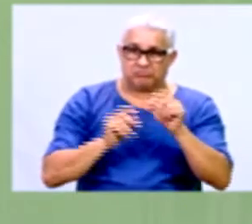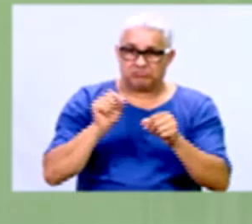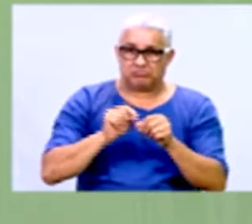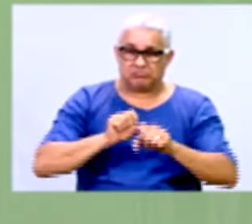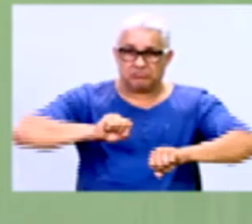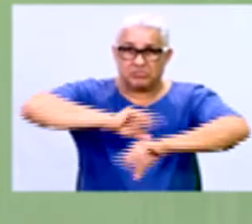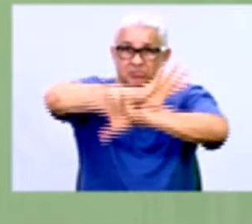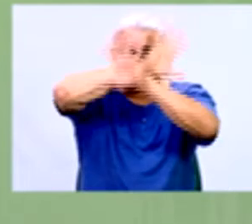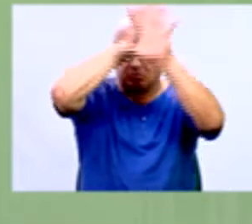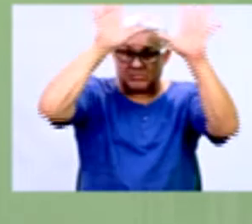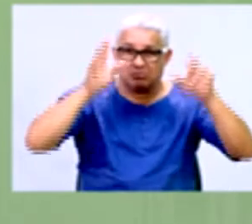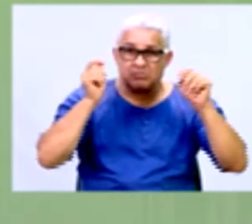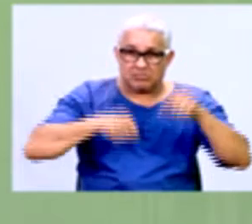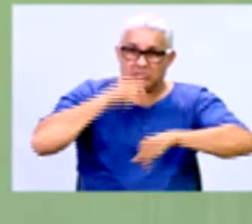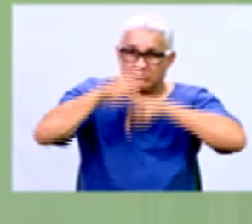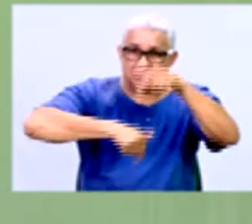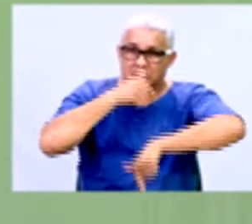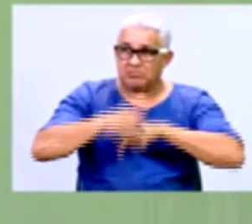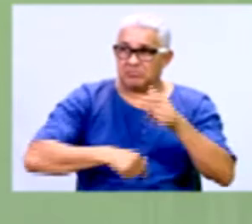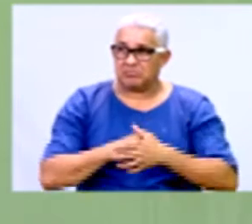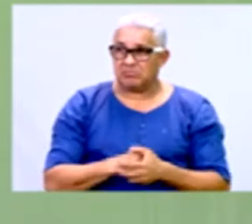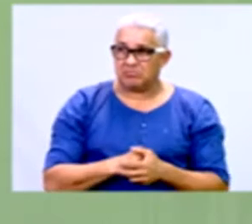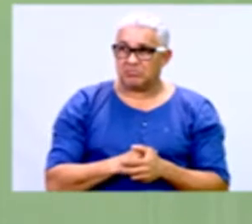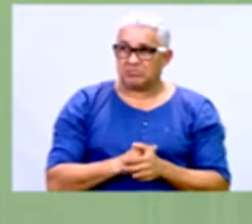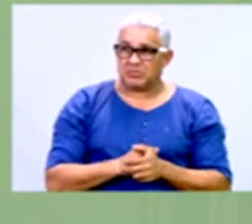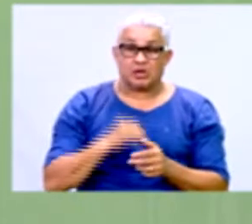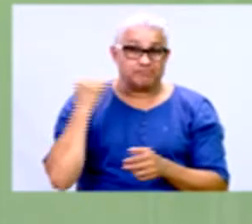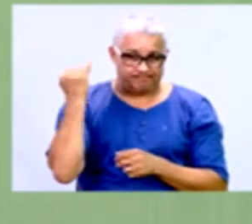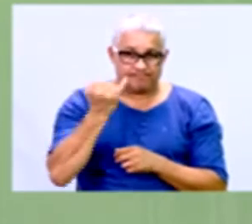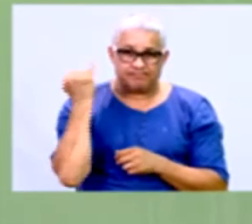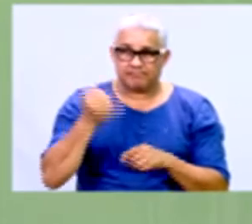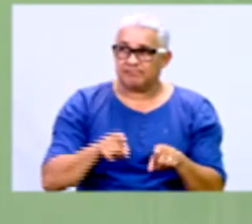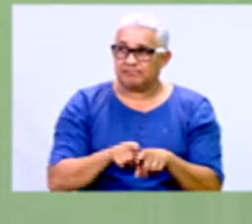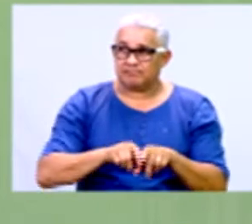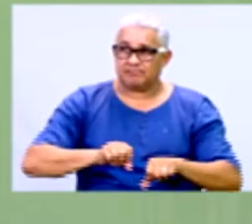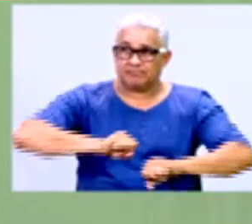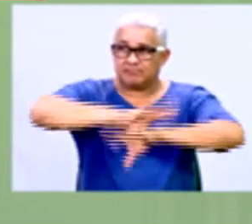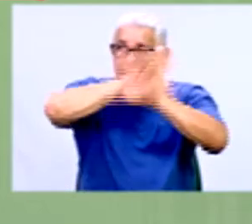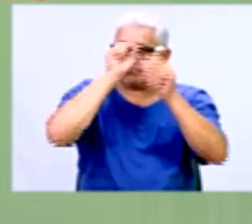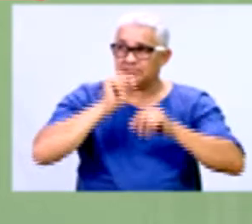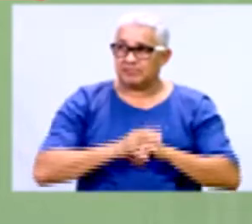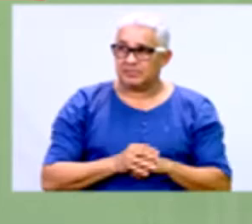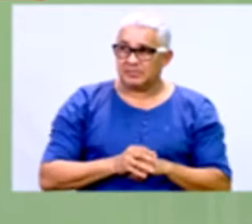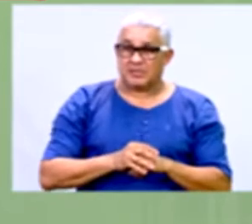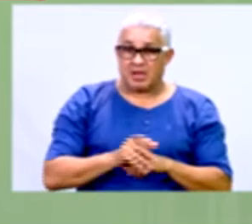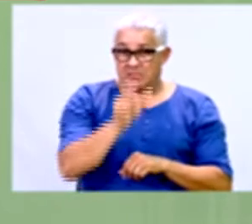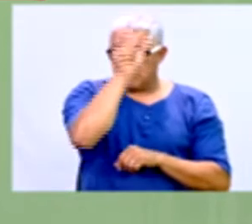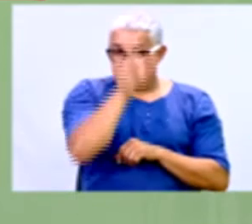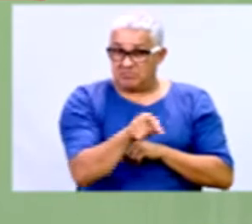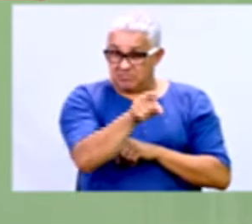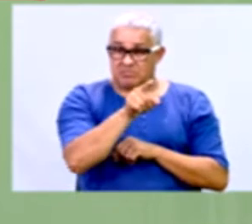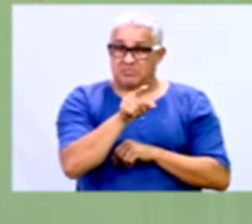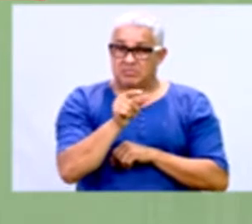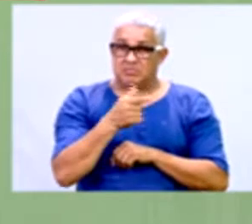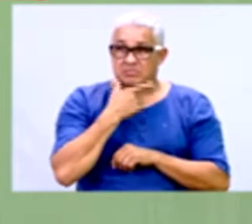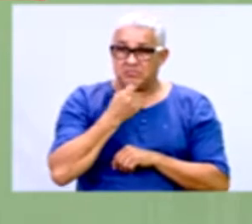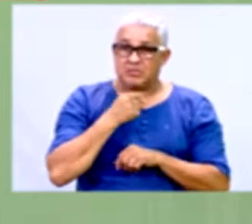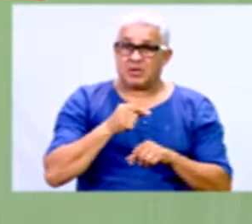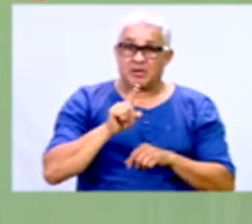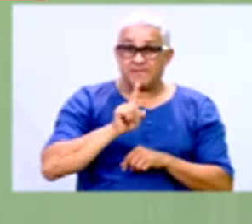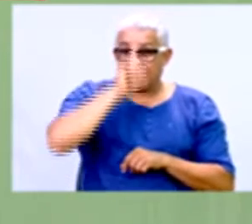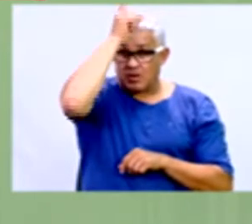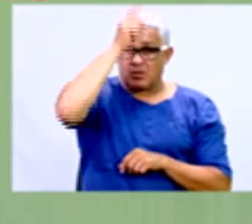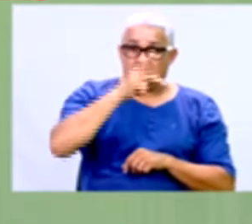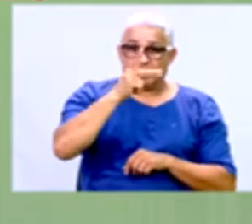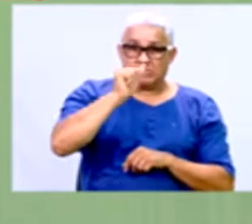que a opinião e citação deles são importantíssimos. Por quê? Esse é o cara que inventou o padrão www,